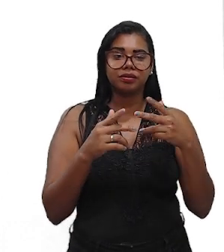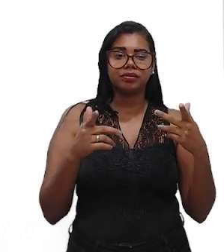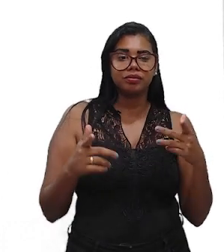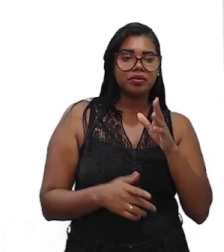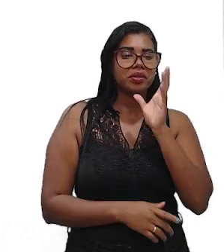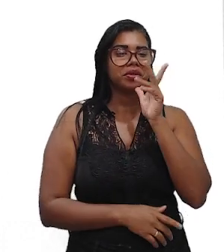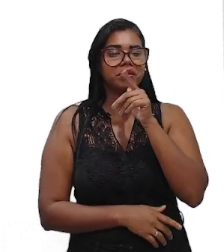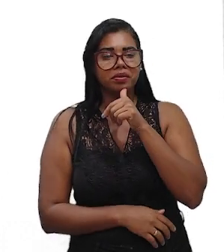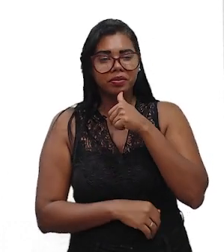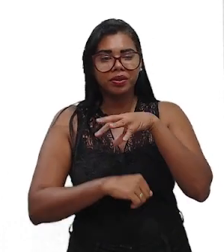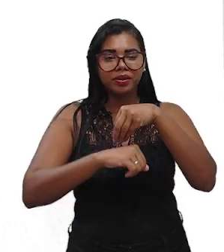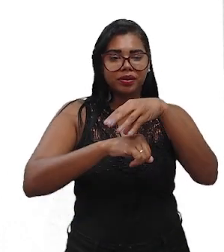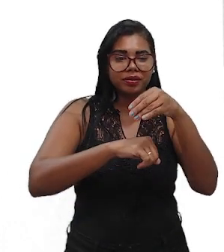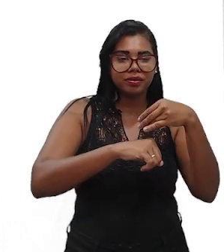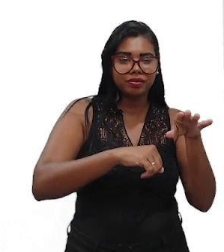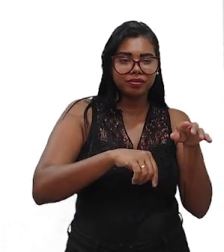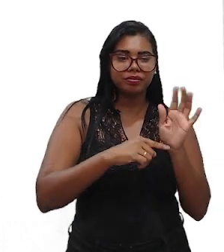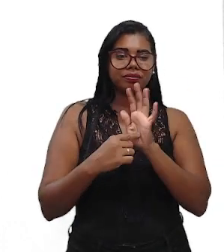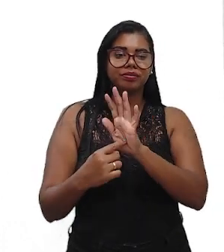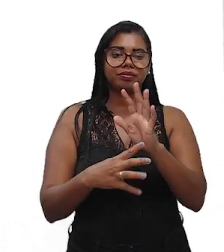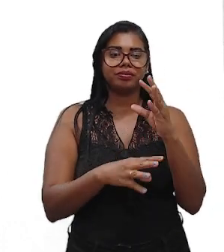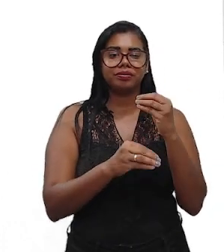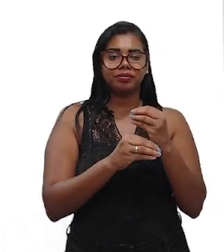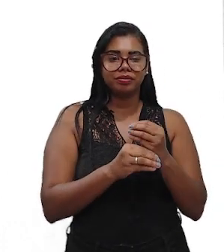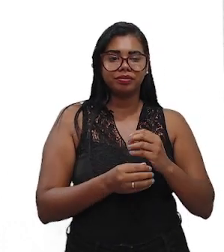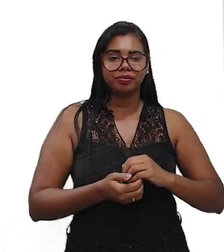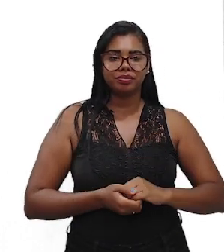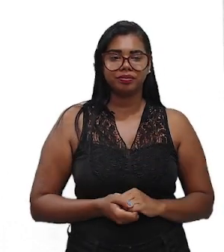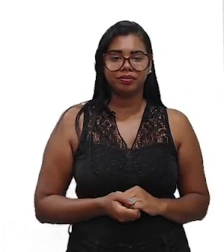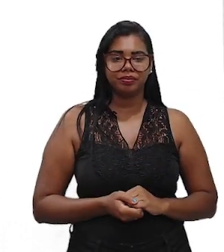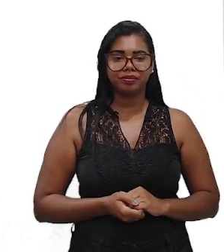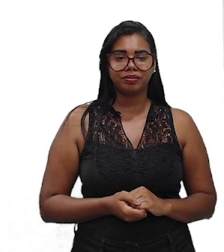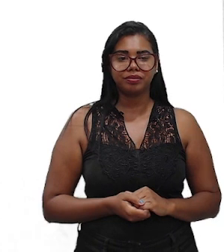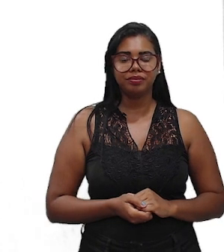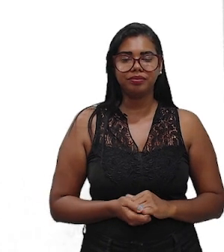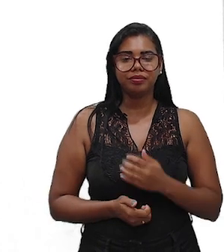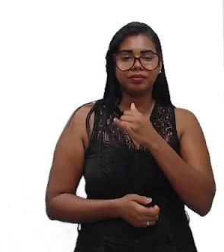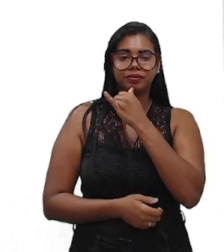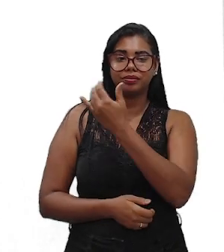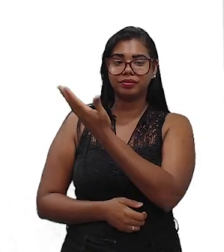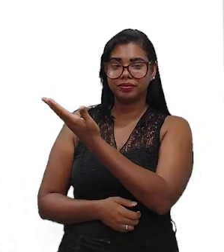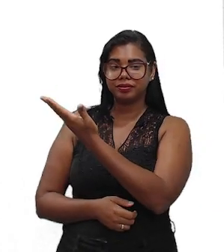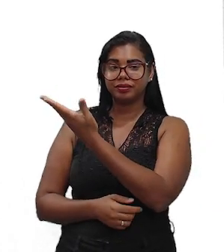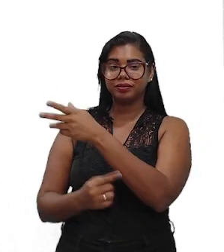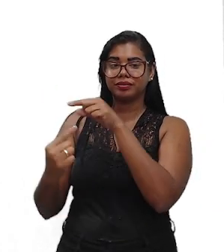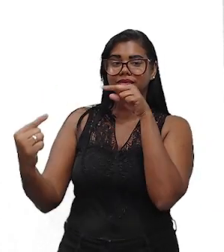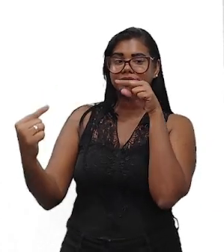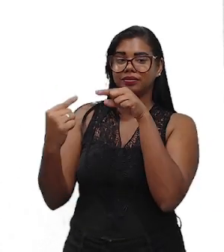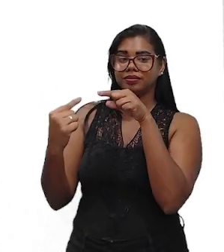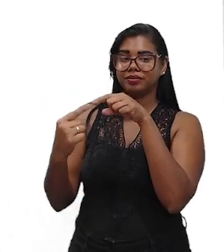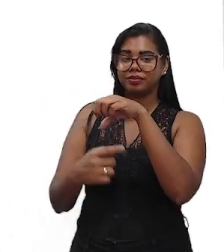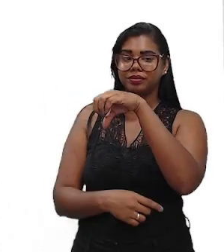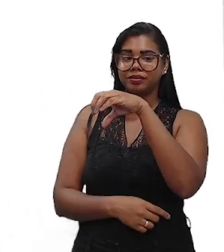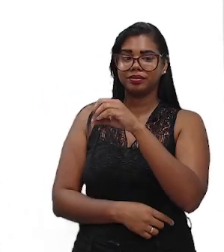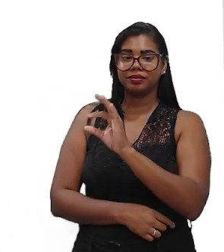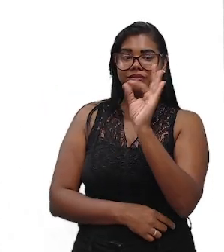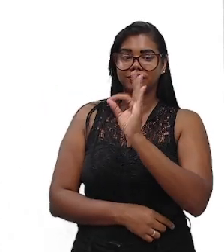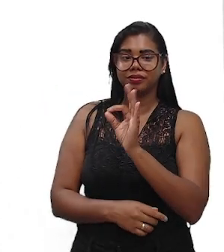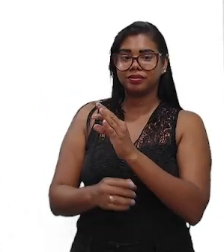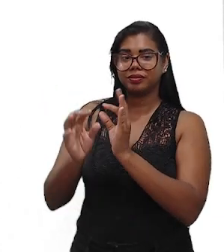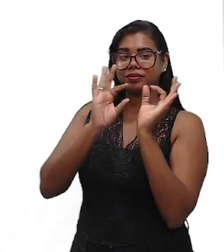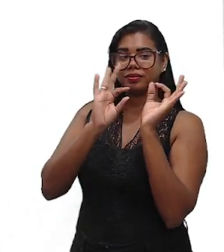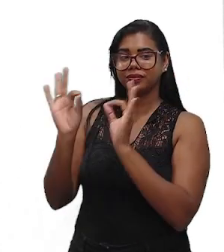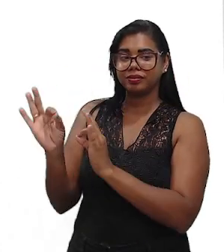entrega, garantindo a disponibilidade de produtos. Podemos dar um exemplo aqui. O objetivo é garantir 90% de grau de